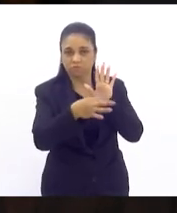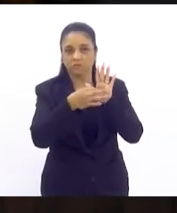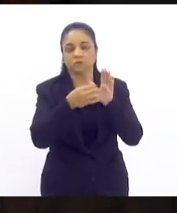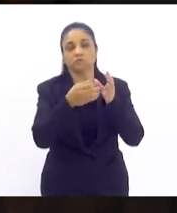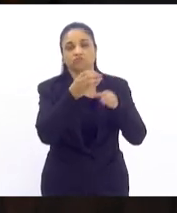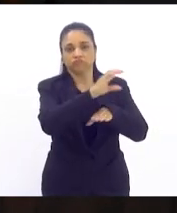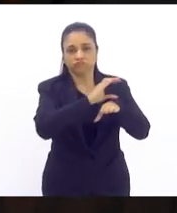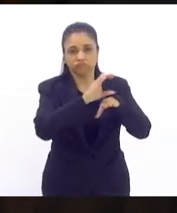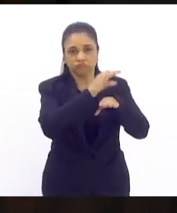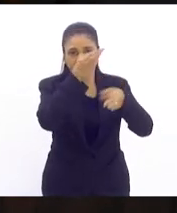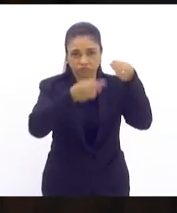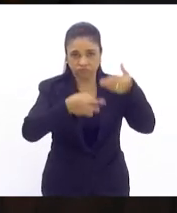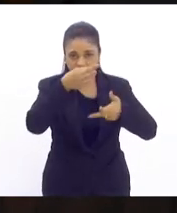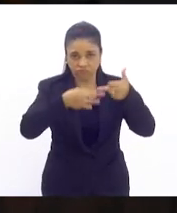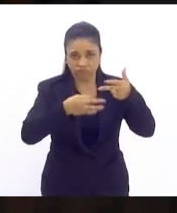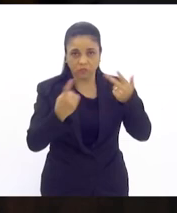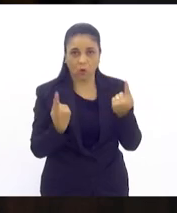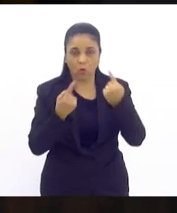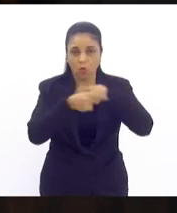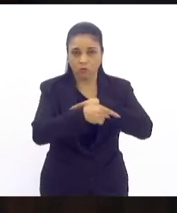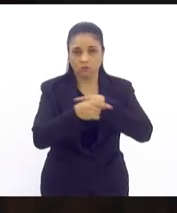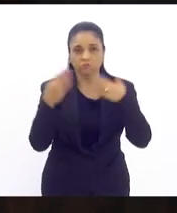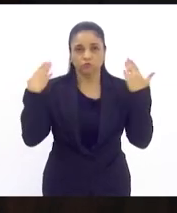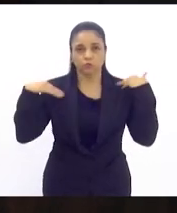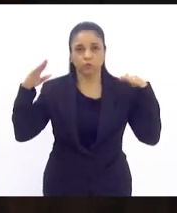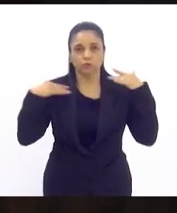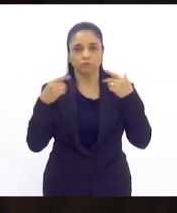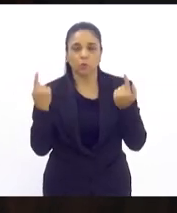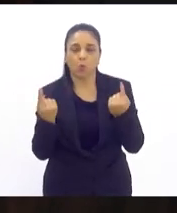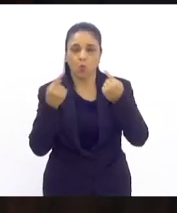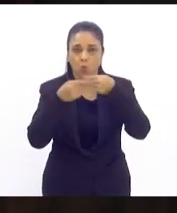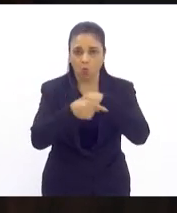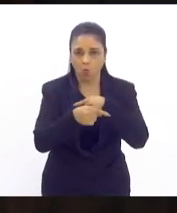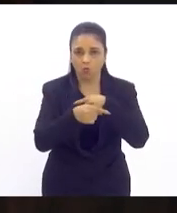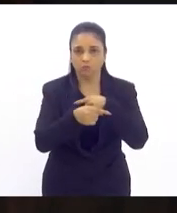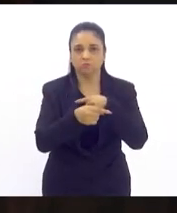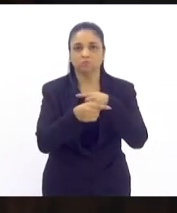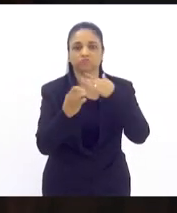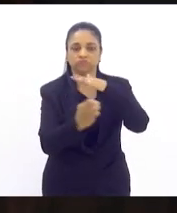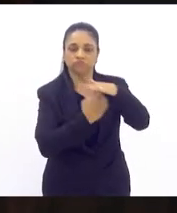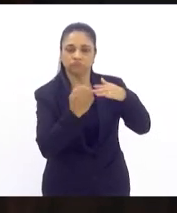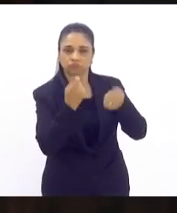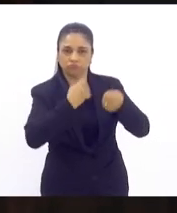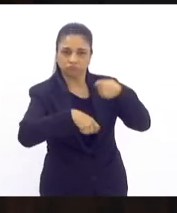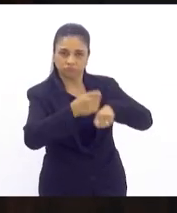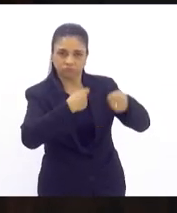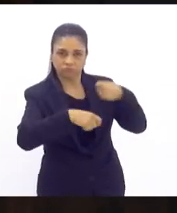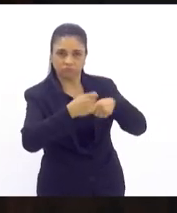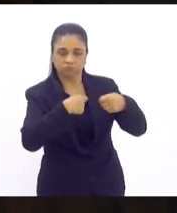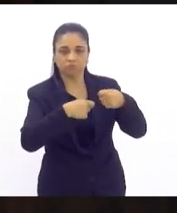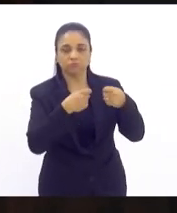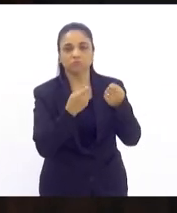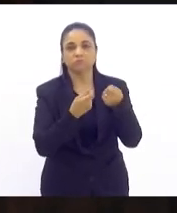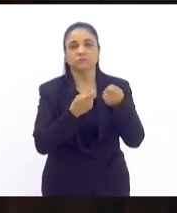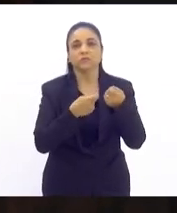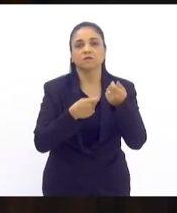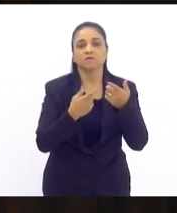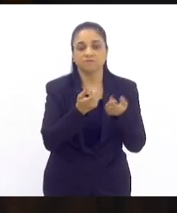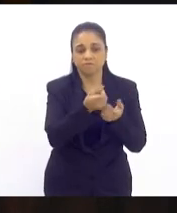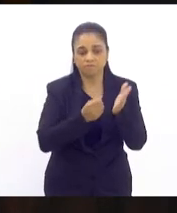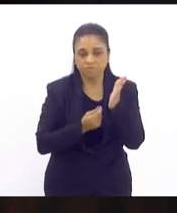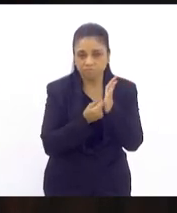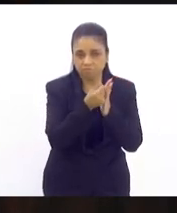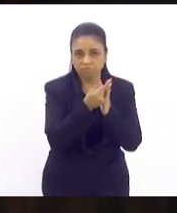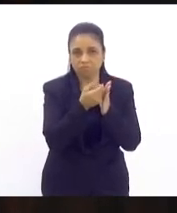e justiça contrário de turismo contrário de Economia indústria e honesto contrário de orçamento Finanças